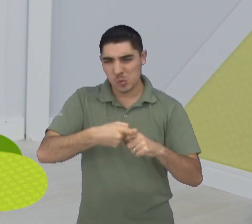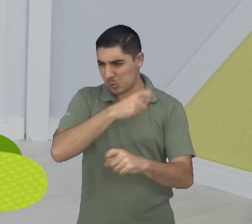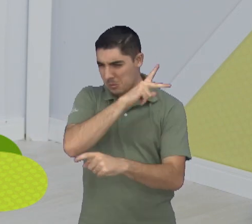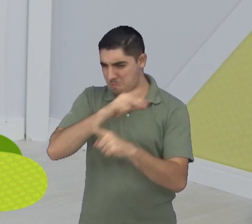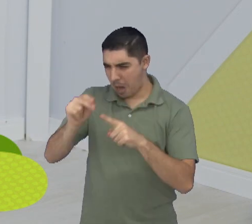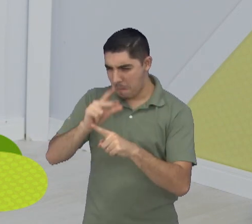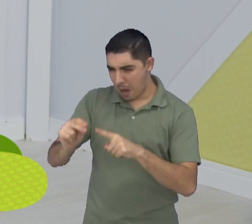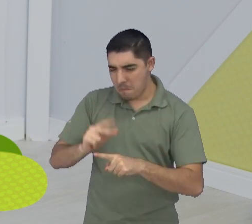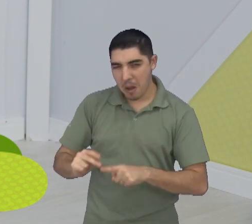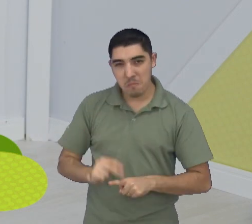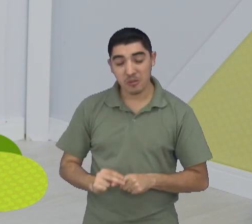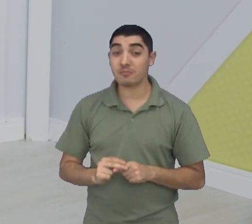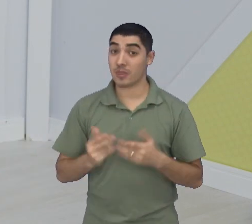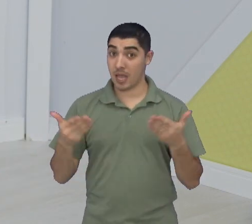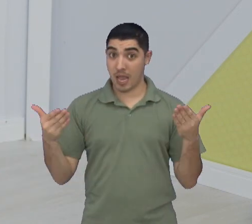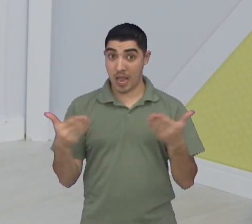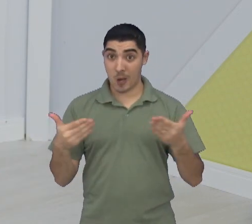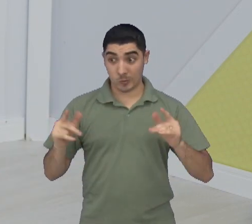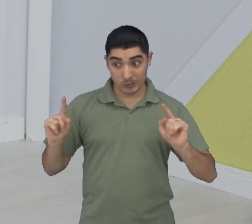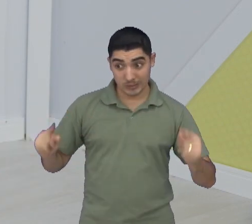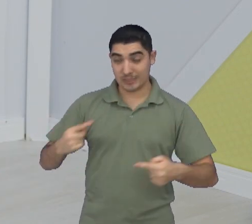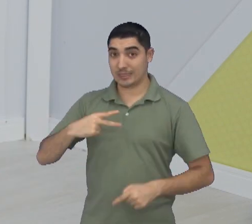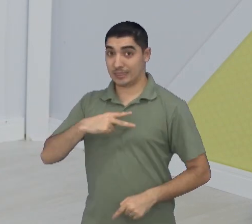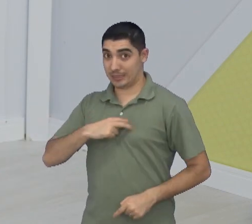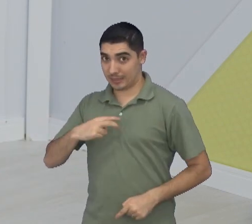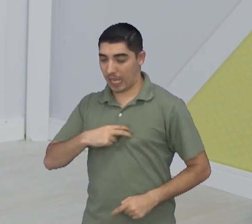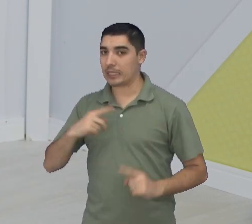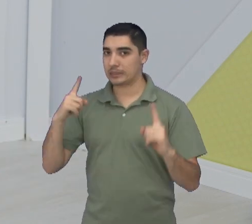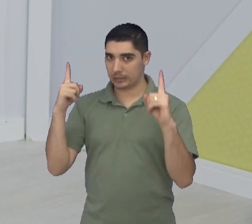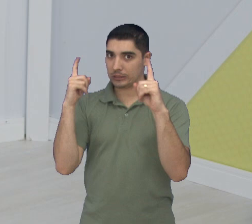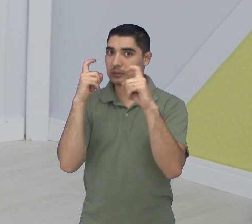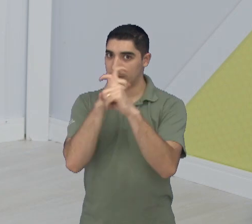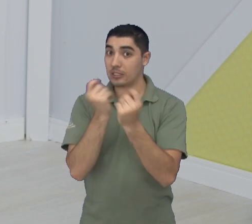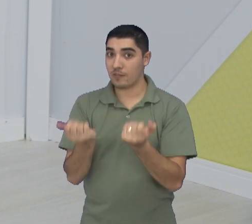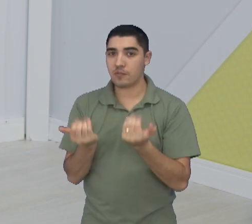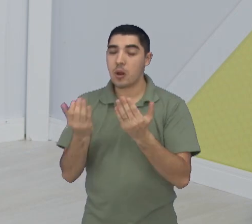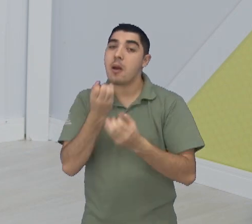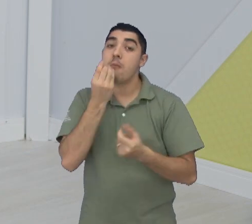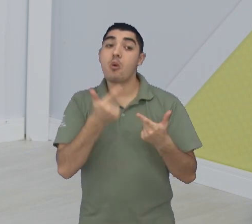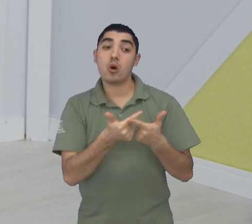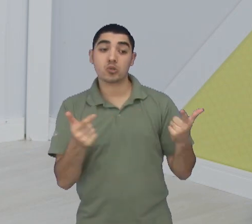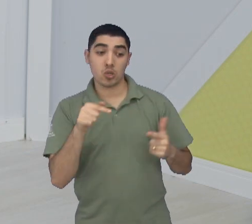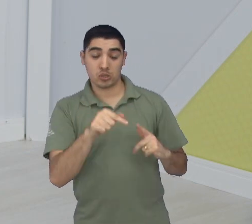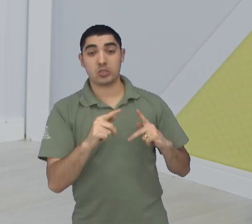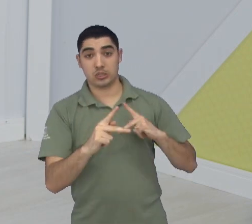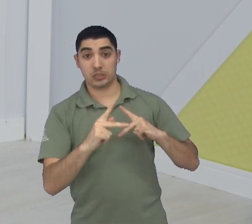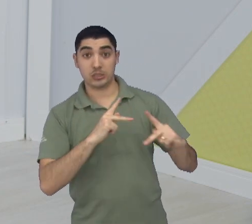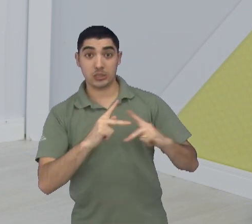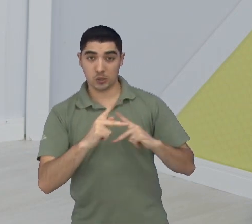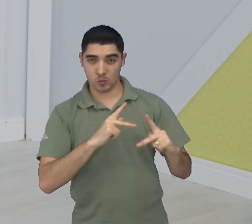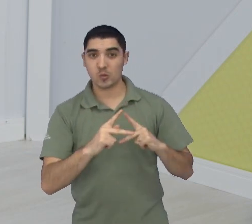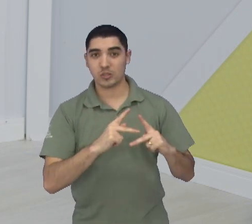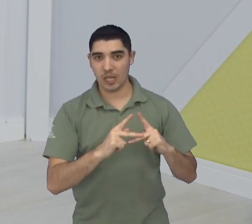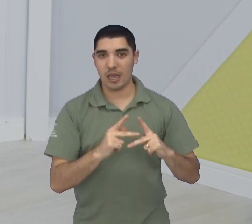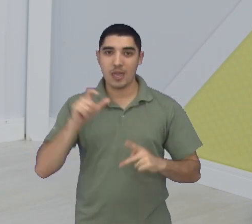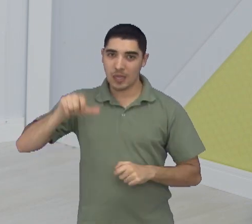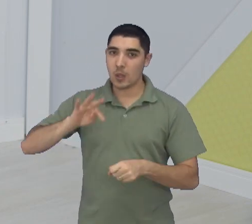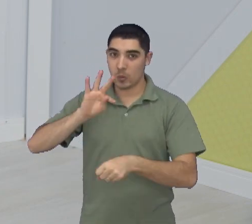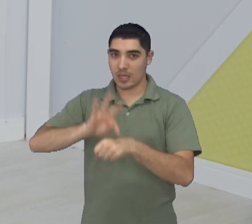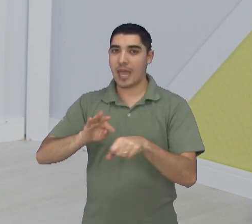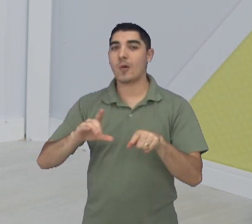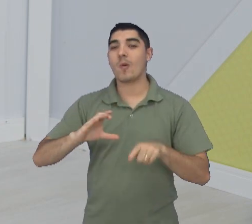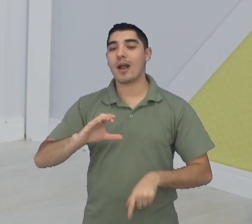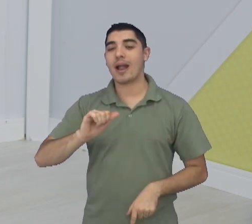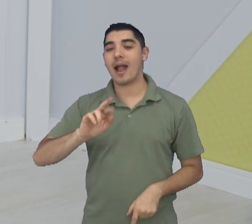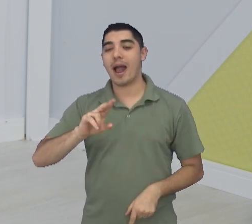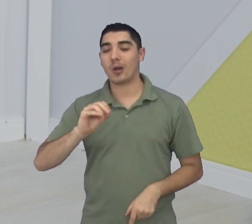adversários. Agora o SESI, que é a outra pedreira pela frente, fora de casa. Boa sorte para o pessoal aí, para os comandados do Carlos Schwank. Mudando um